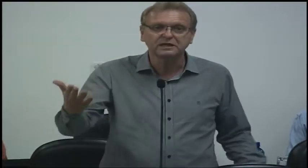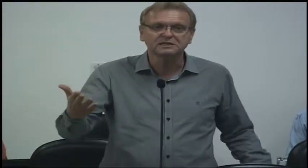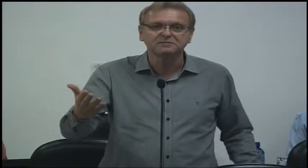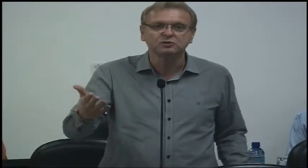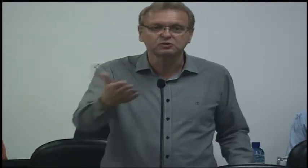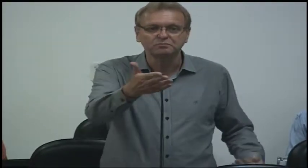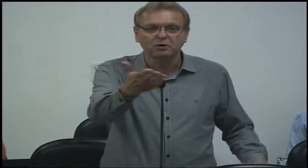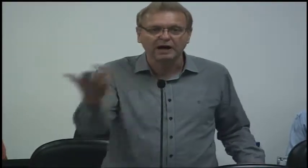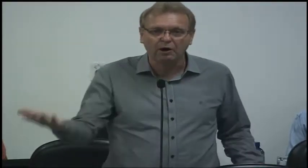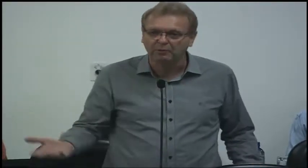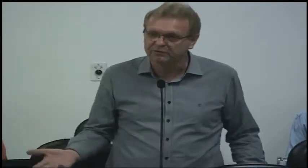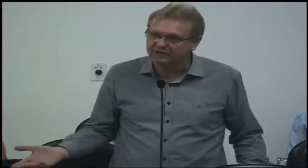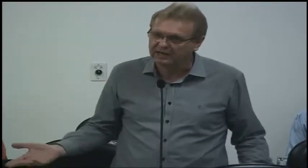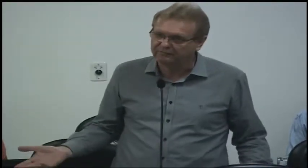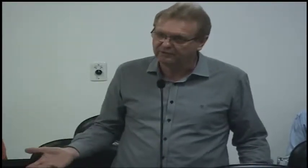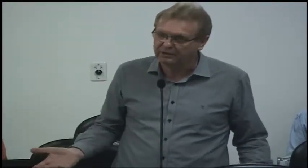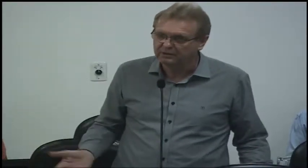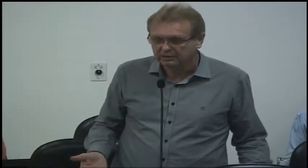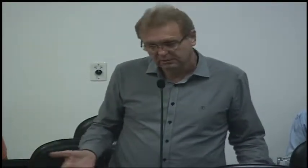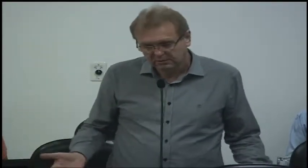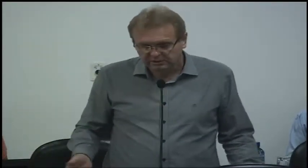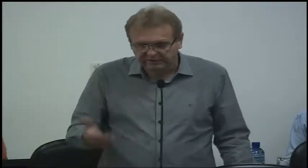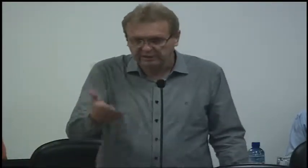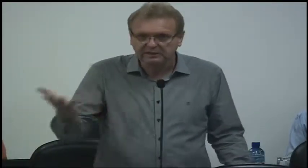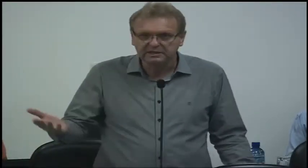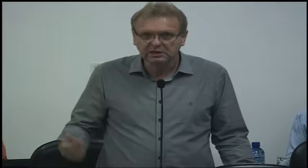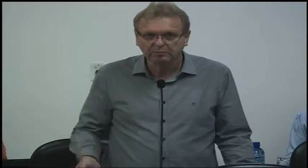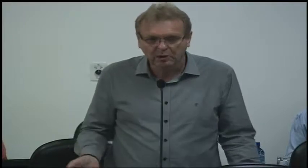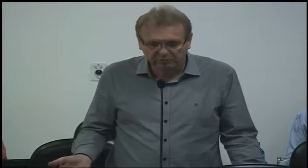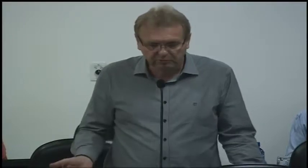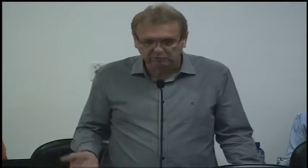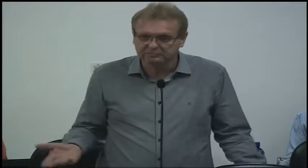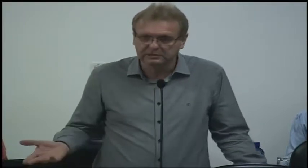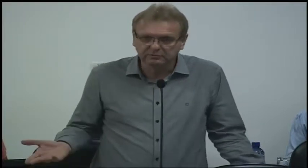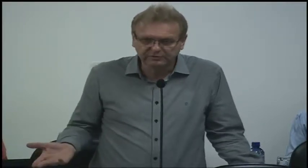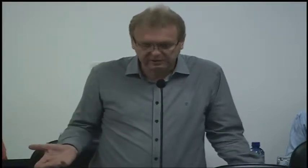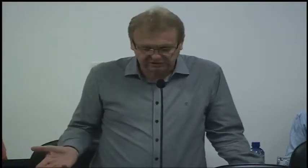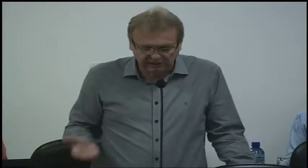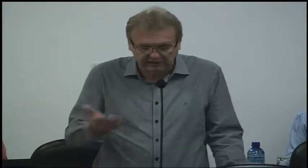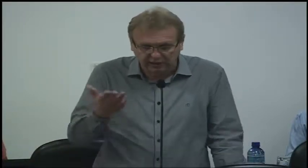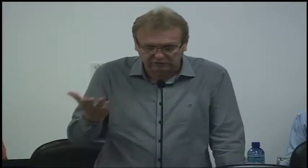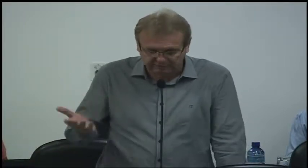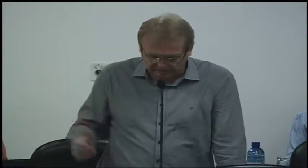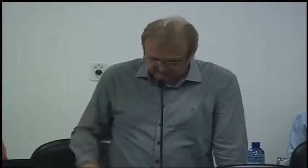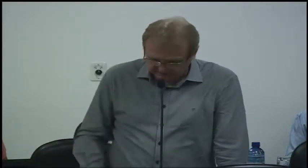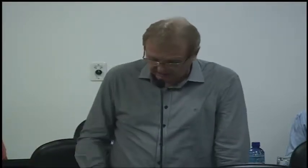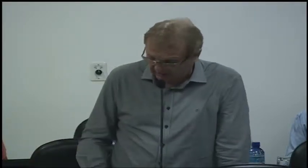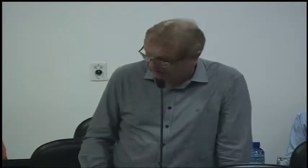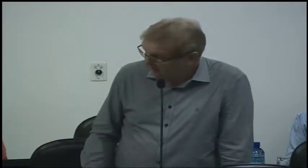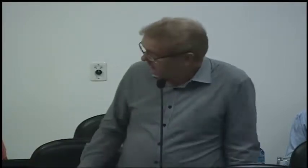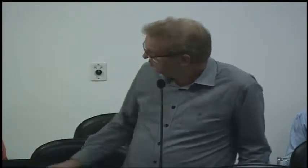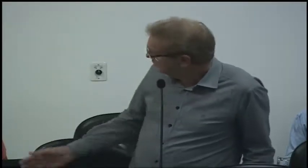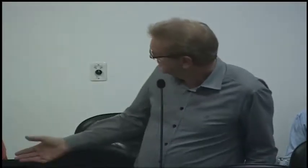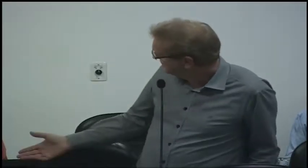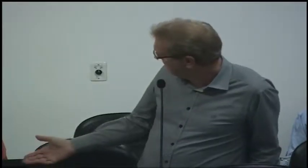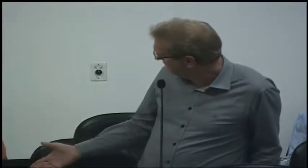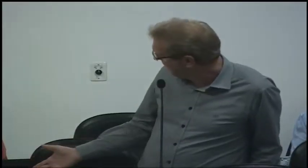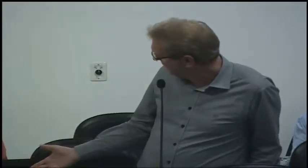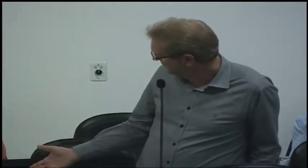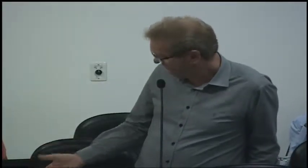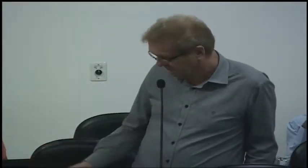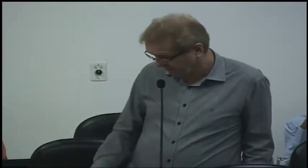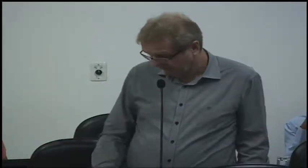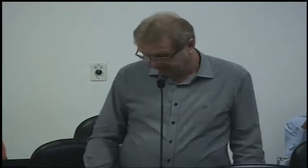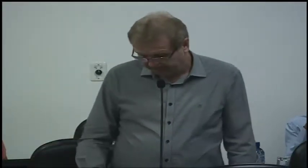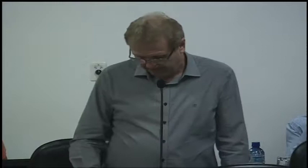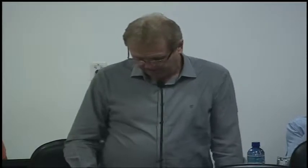só 15 minutos o meu carro pode ficar lá fora. Deveria também ser o mesmo 20, já que dá aos bancos essa